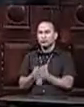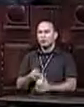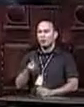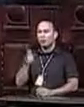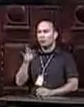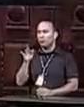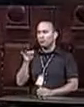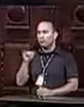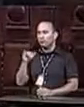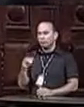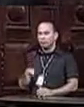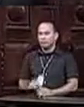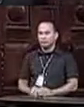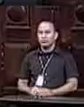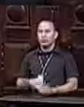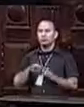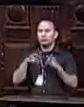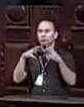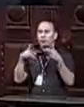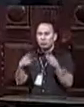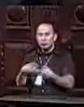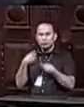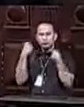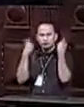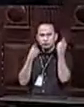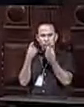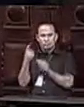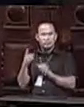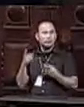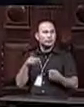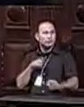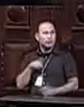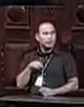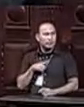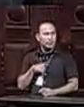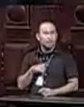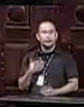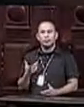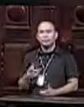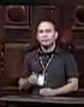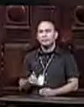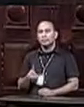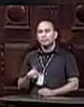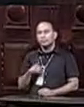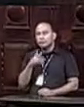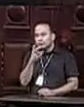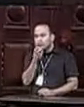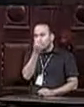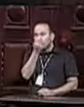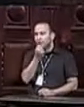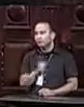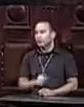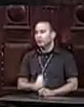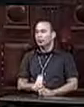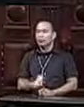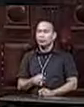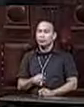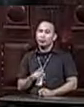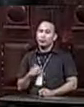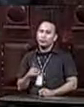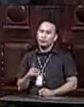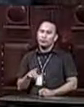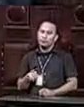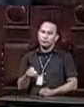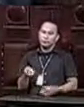UF, todos muito preocupados. Haverá um equacionamento, essa situação foi salva por liminar,